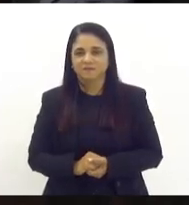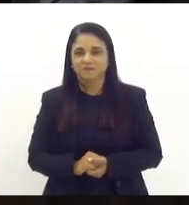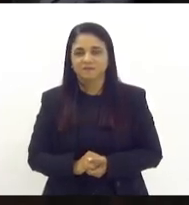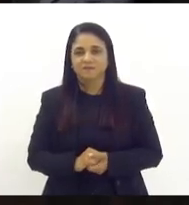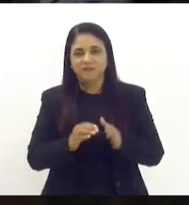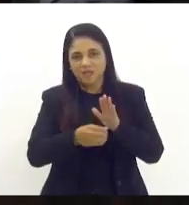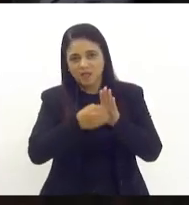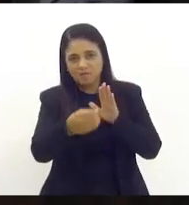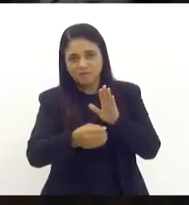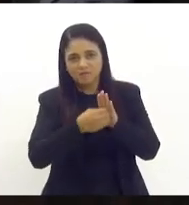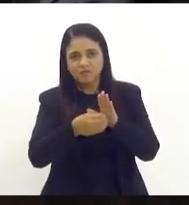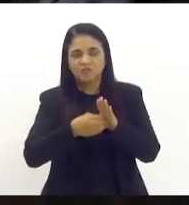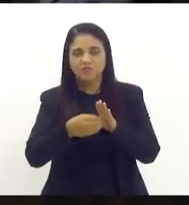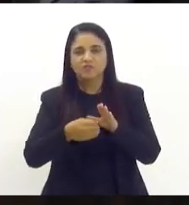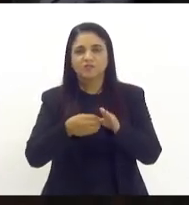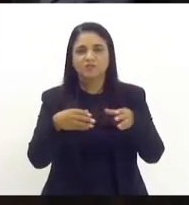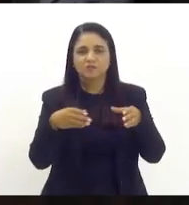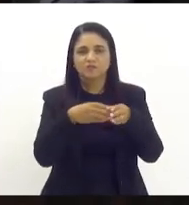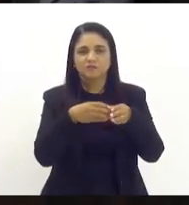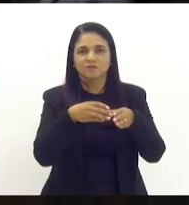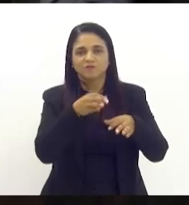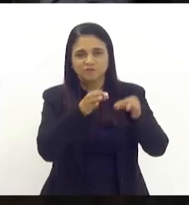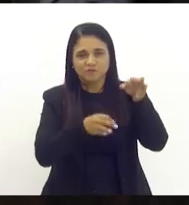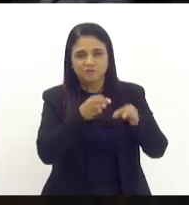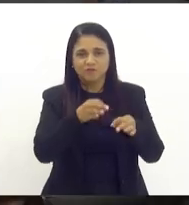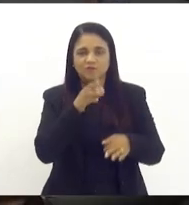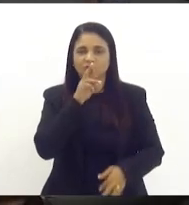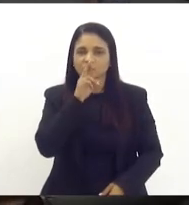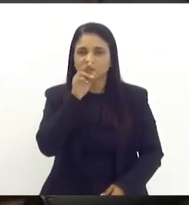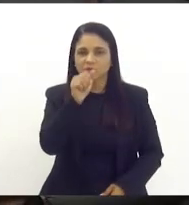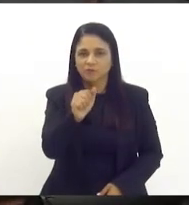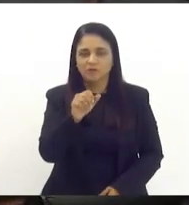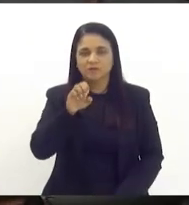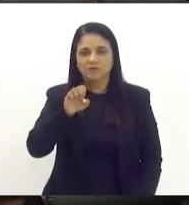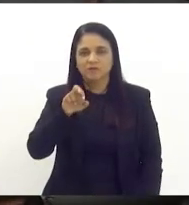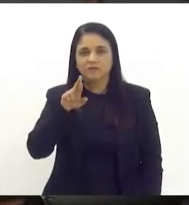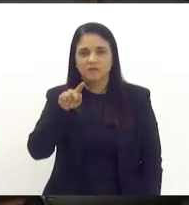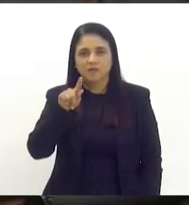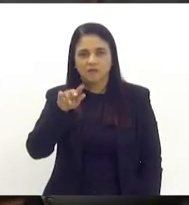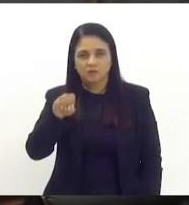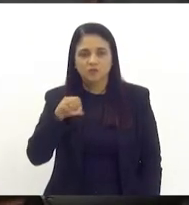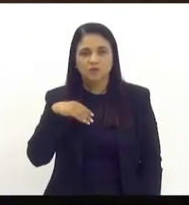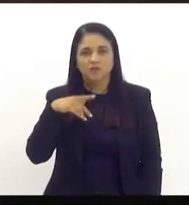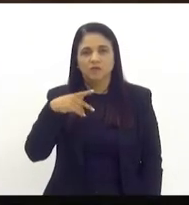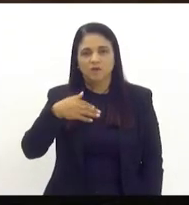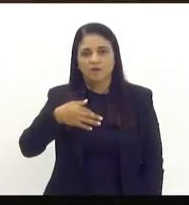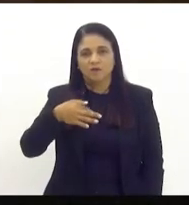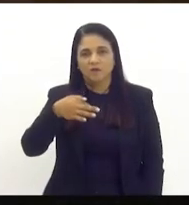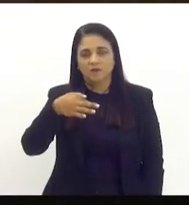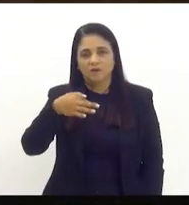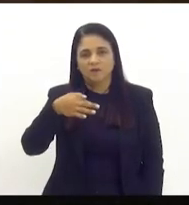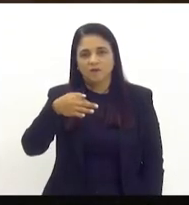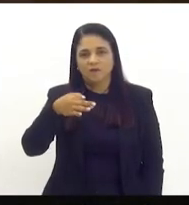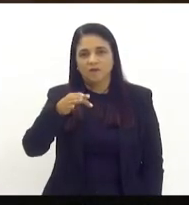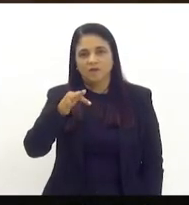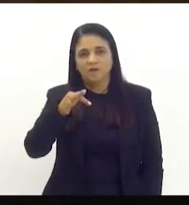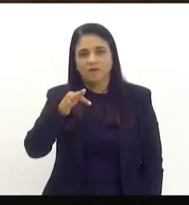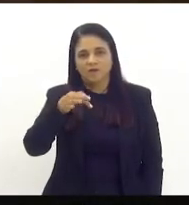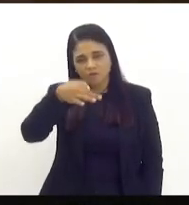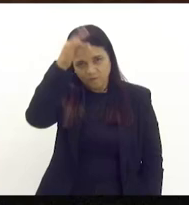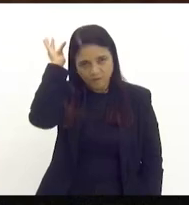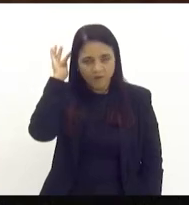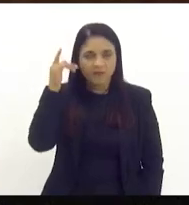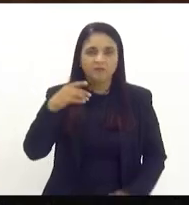para emitir pela constituição de Justiça Rodrigo Amorim Doutor Serginho Fred Pacheco nosso nome Deputado